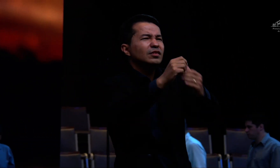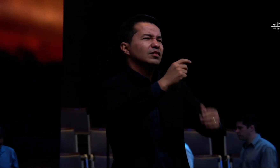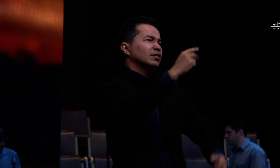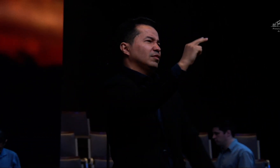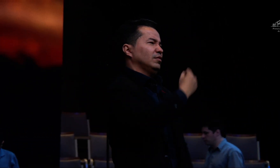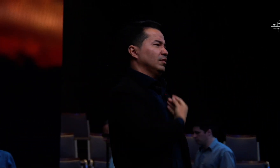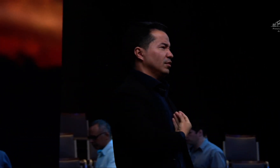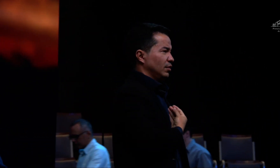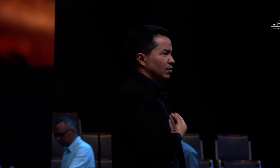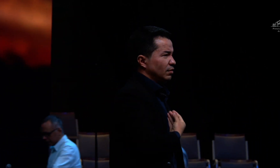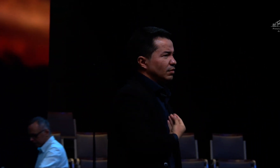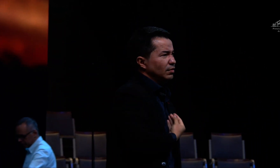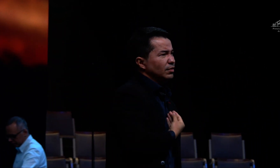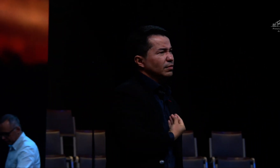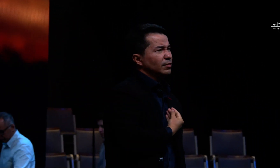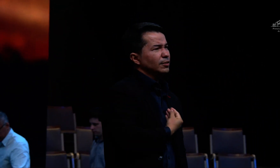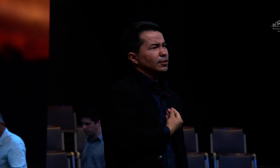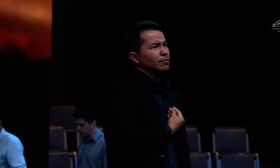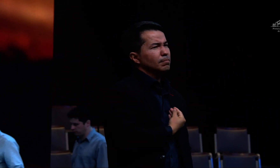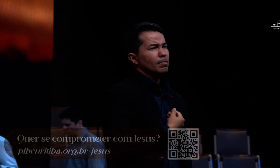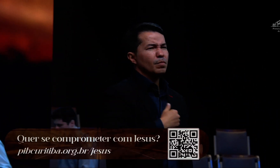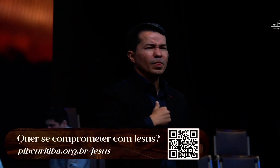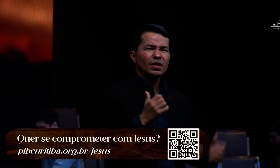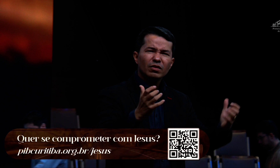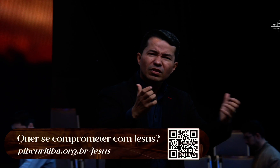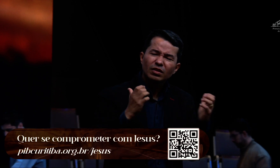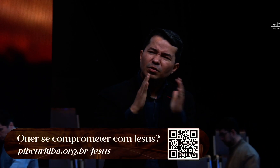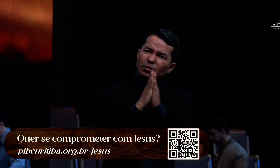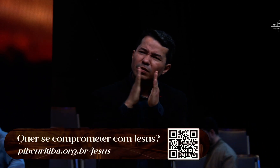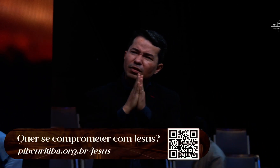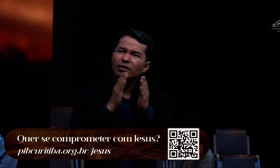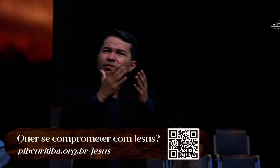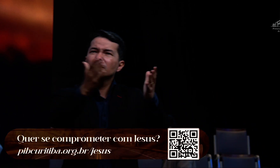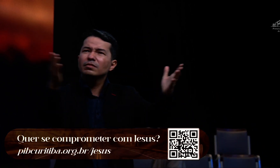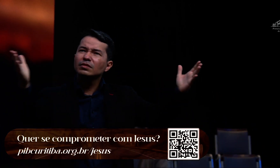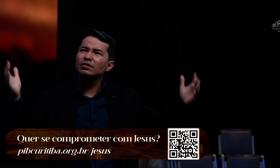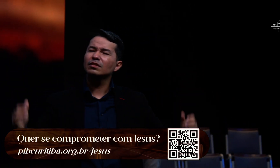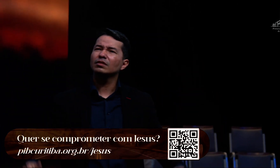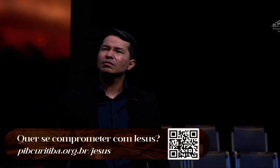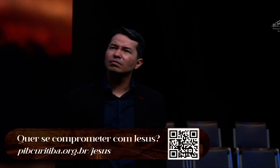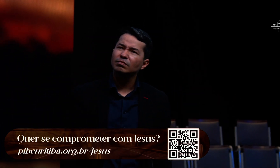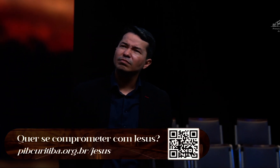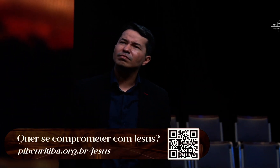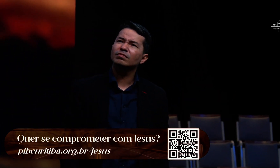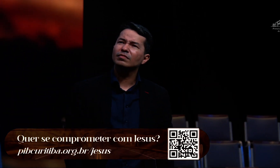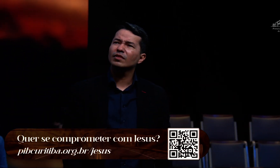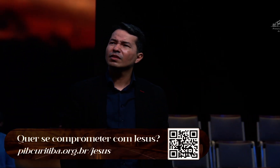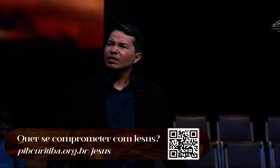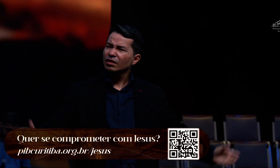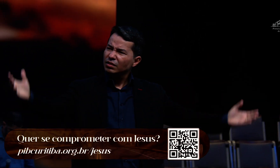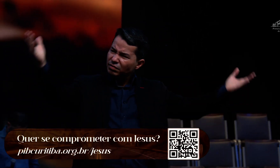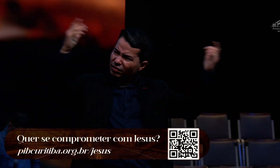quero conduzir a sua vida. Então eu quero nesse momento orar por